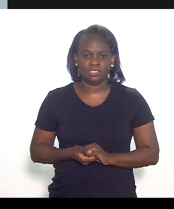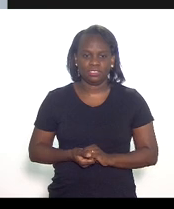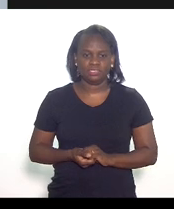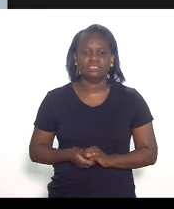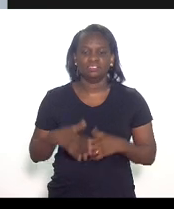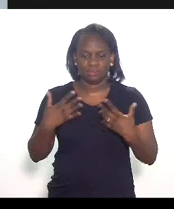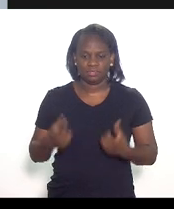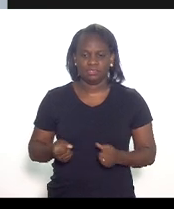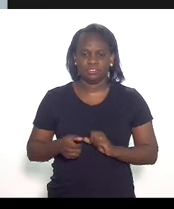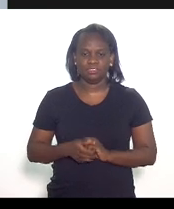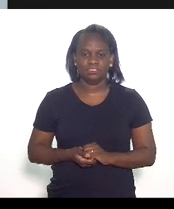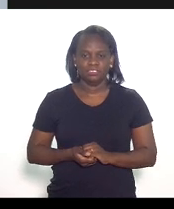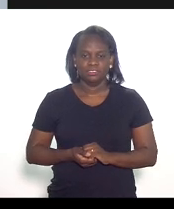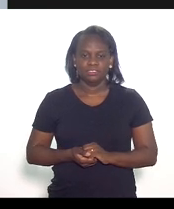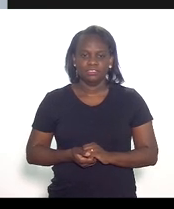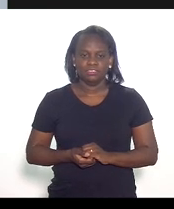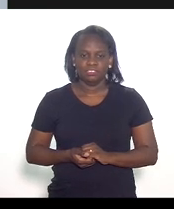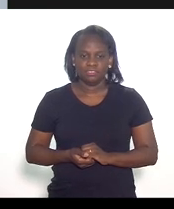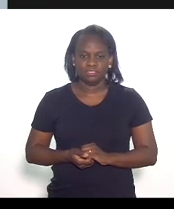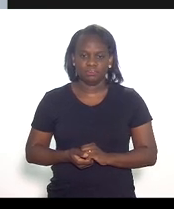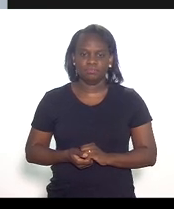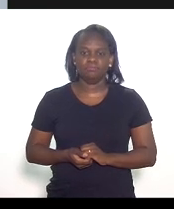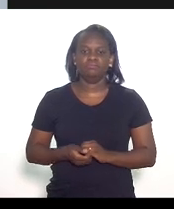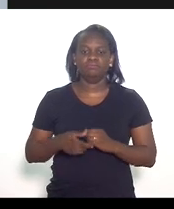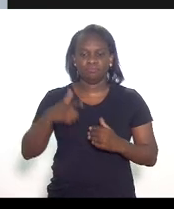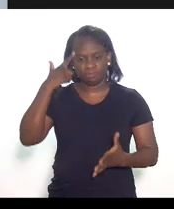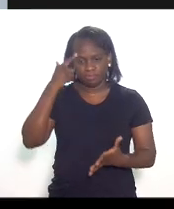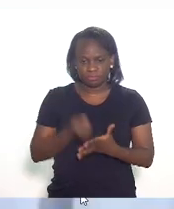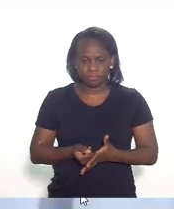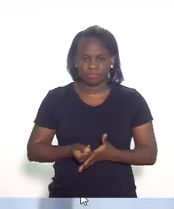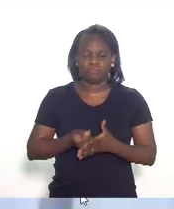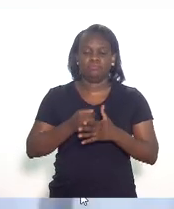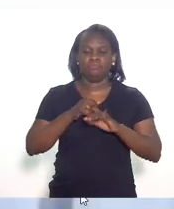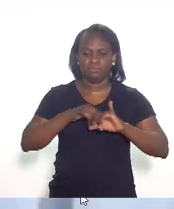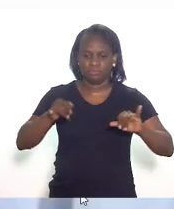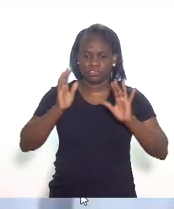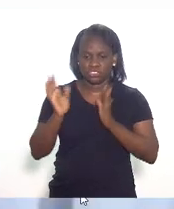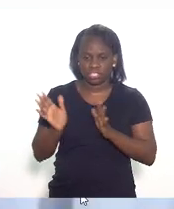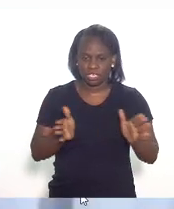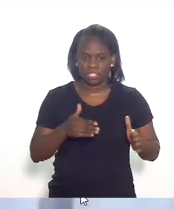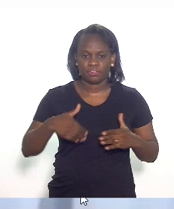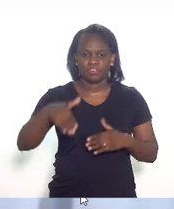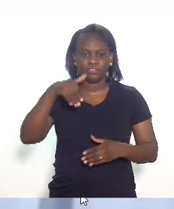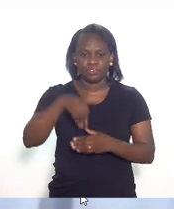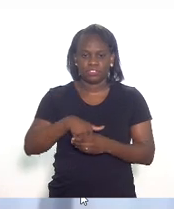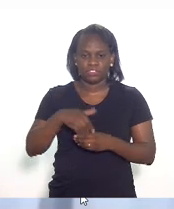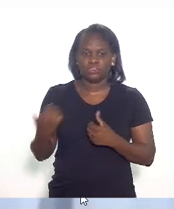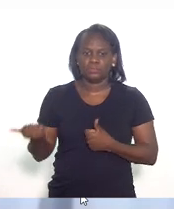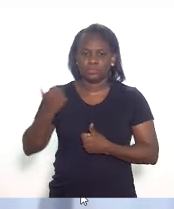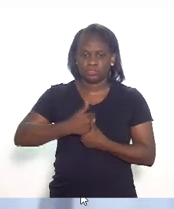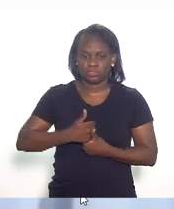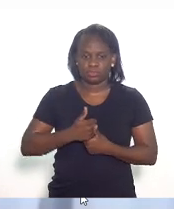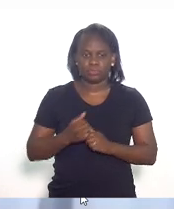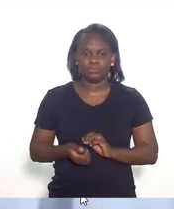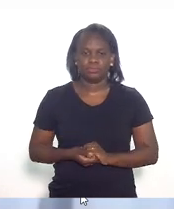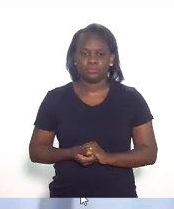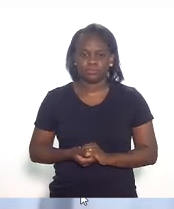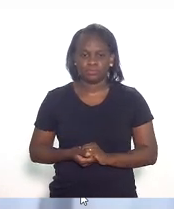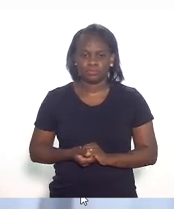Favorável, presidente. Com os pareceres emitidos, em votação, substitutivo.